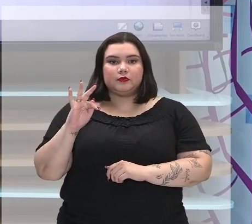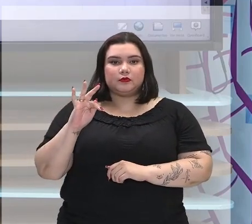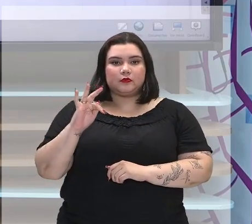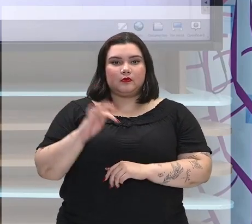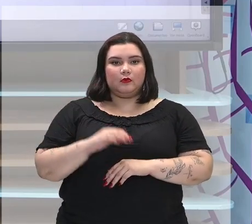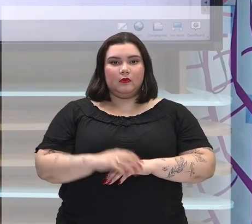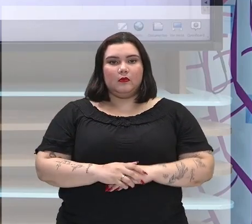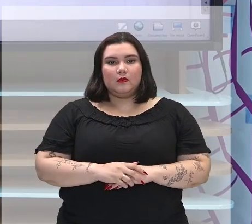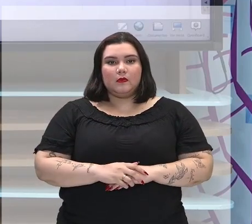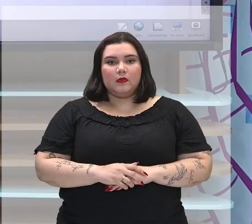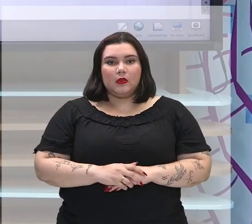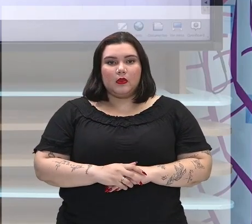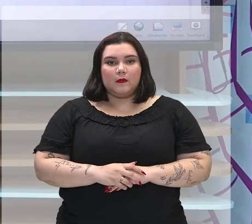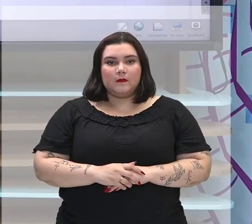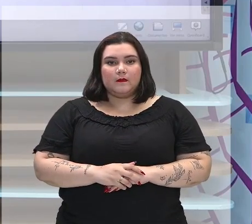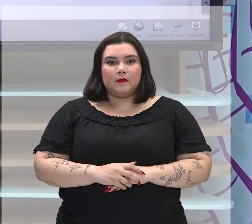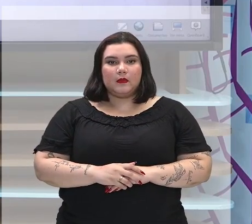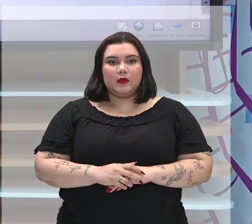foram